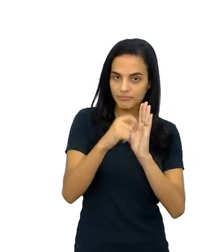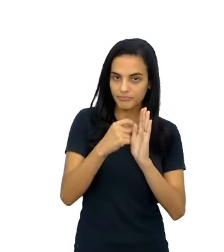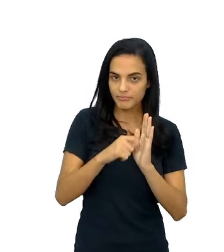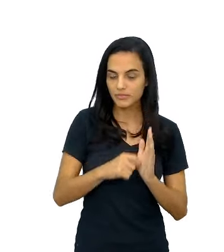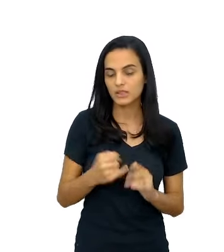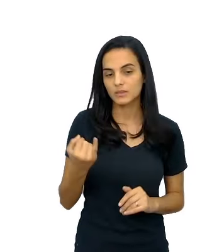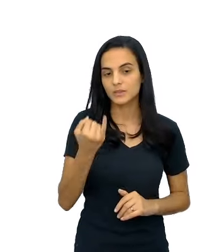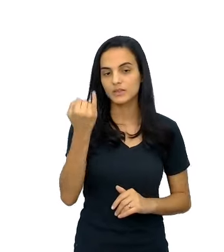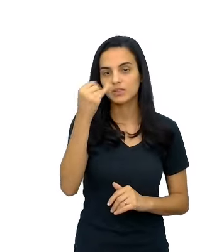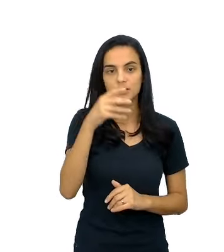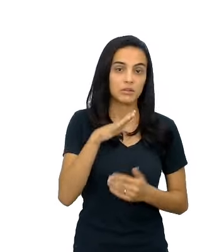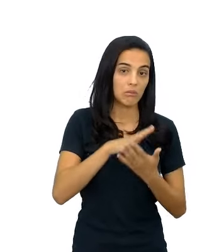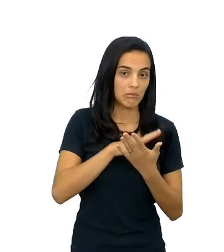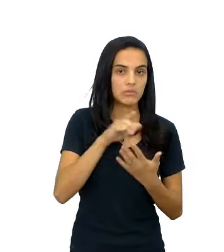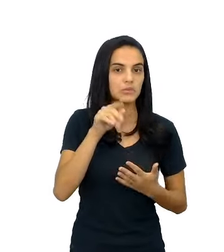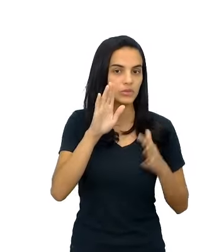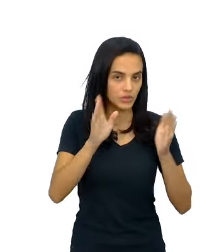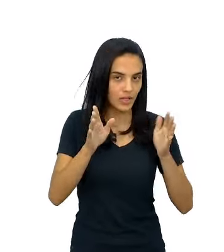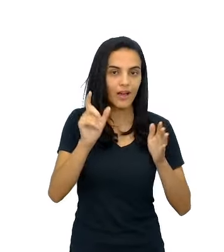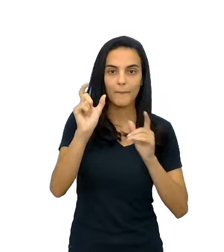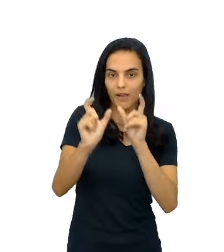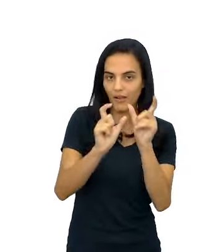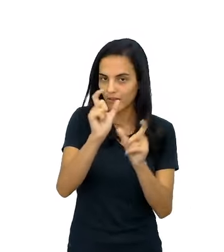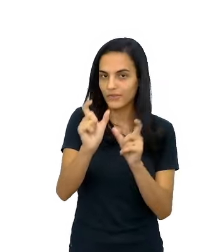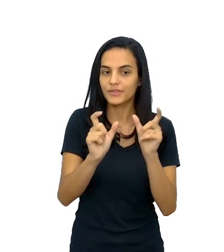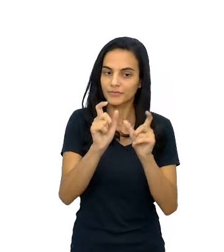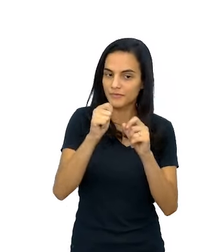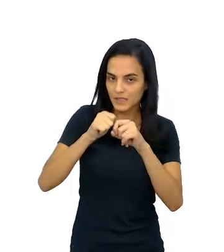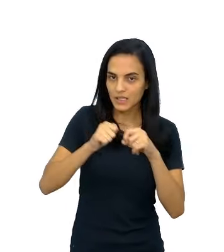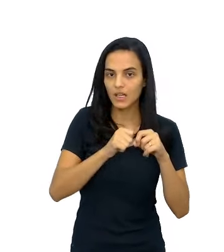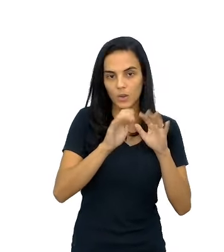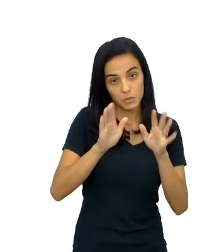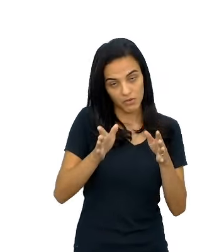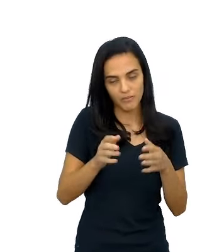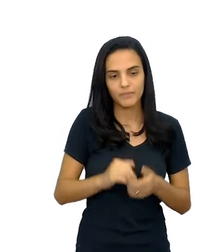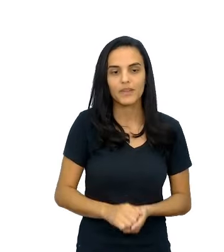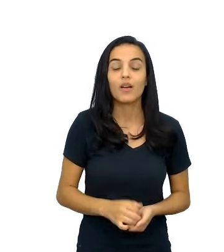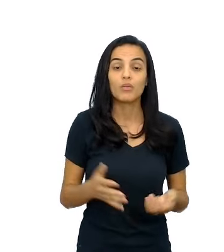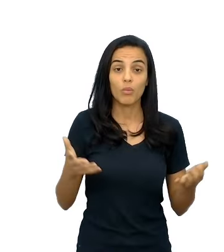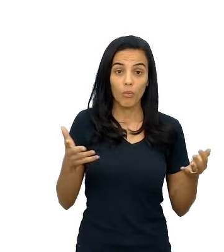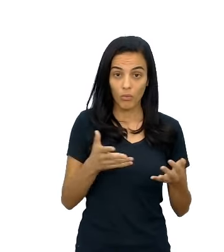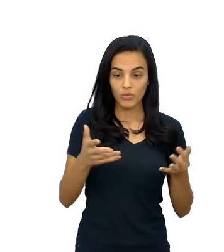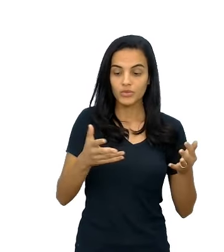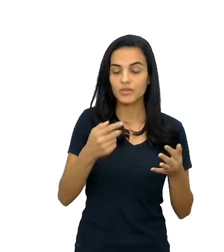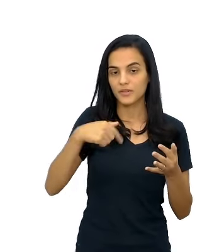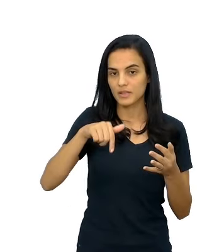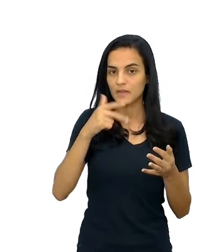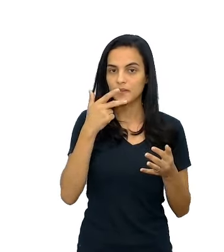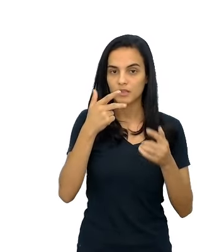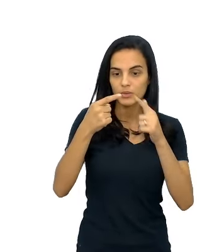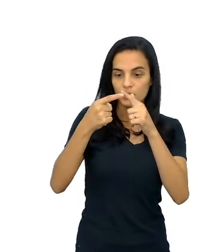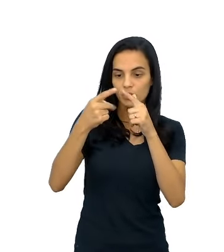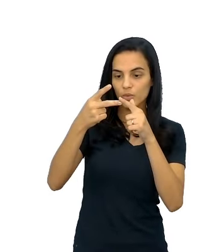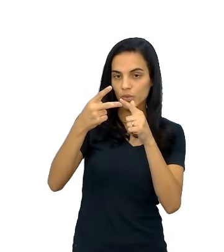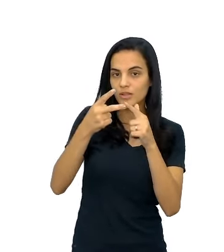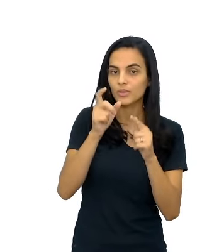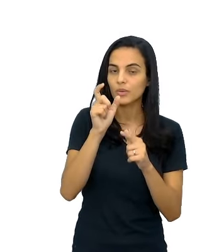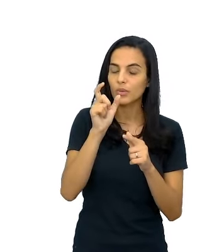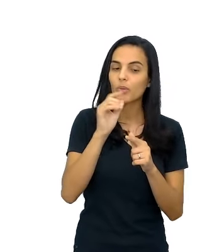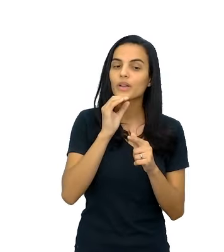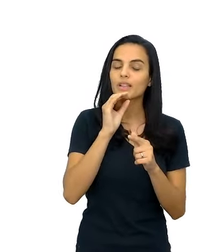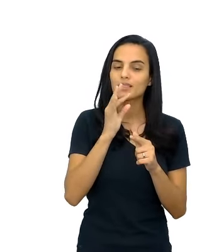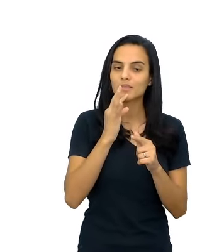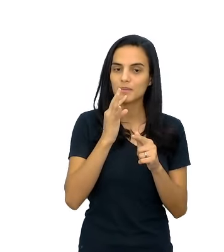já fizeram algumas palavras, já registraram. Então, a gente está falando hoje de dois conhecimentos, é conhecer o conteúdo